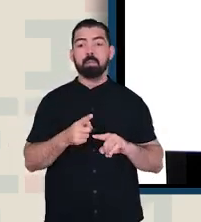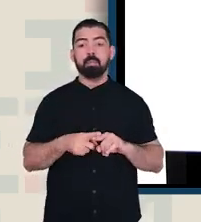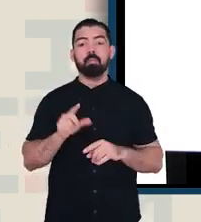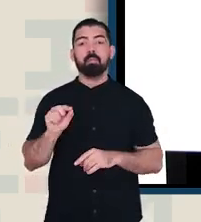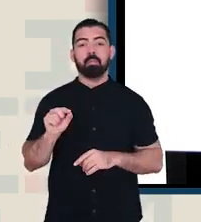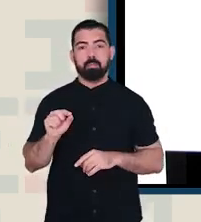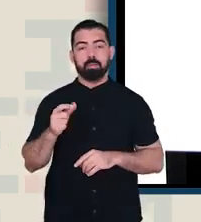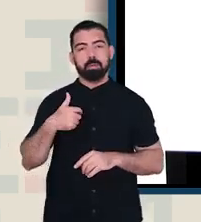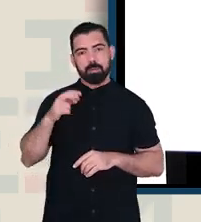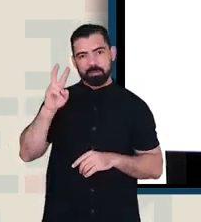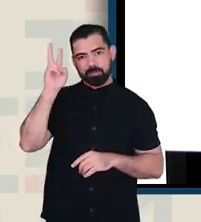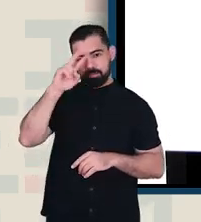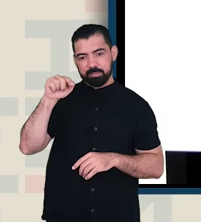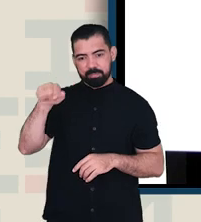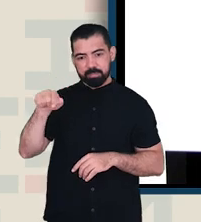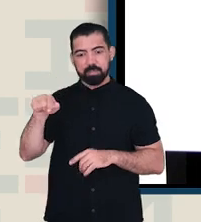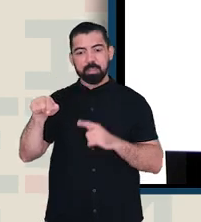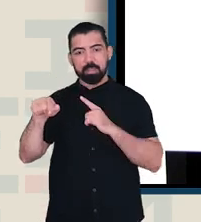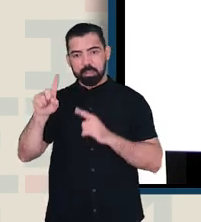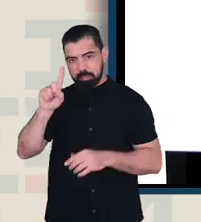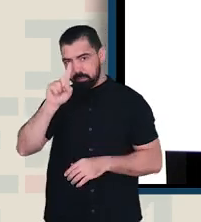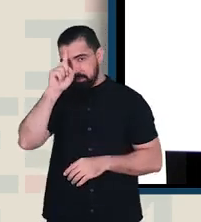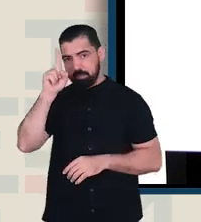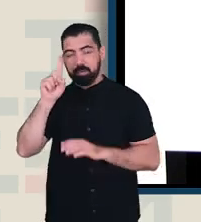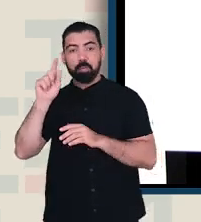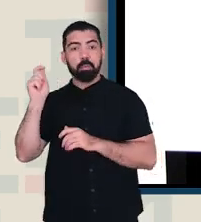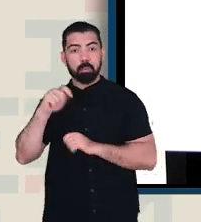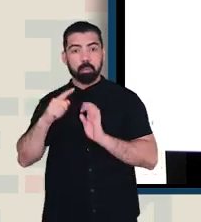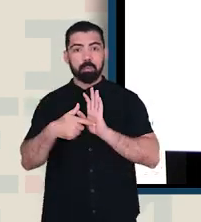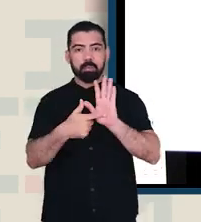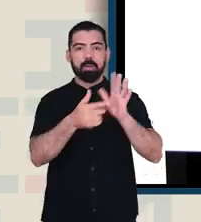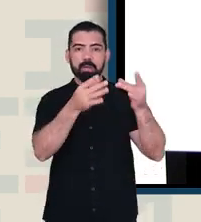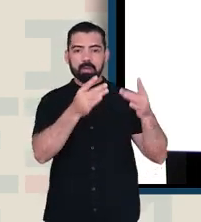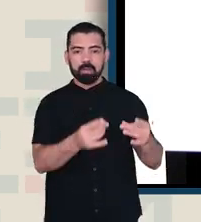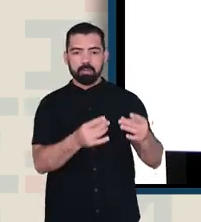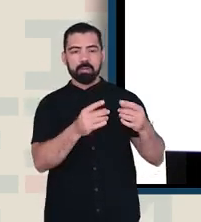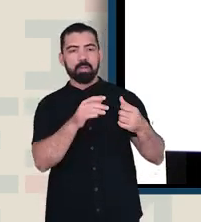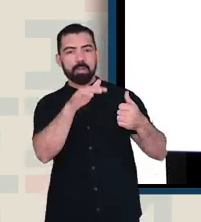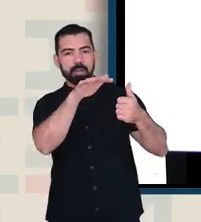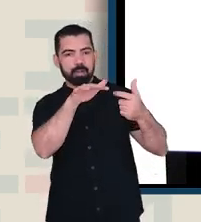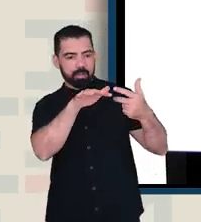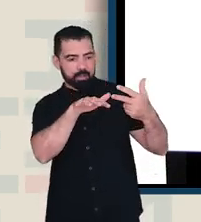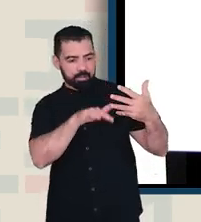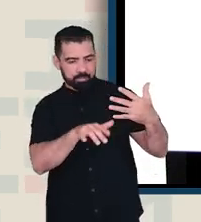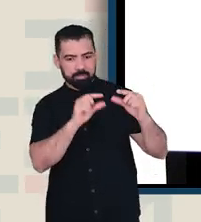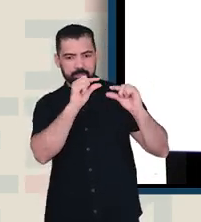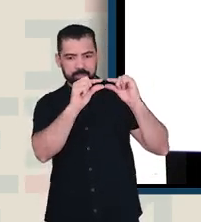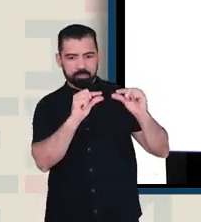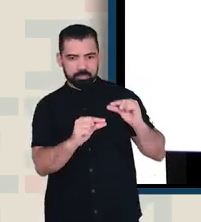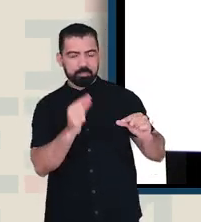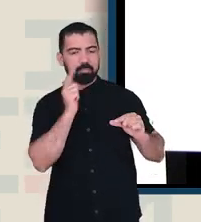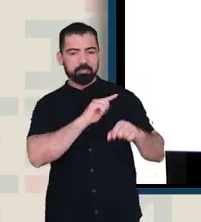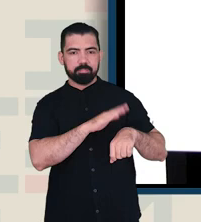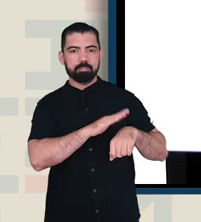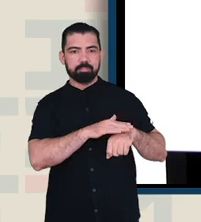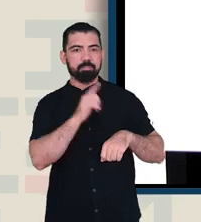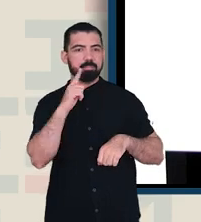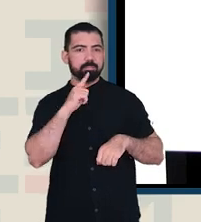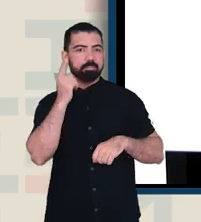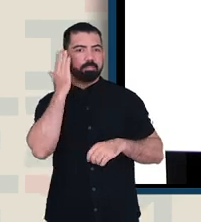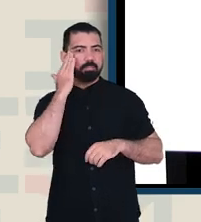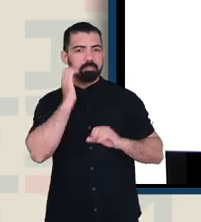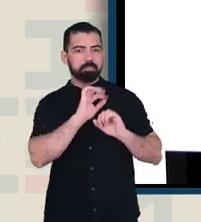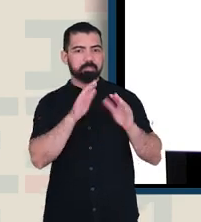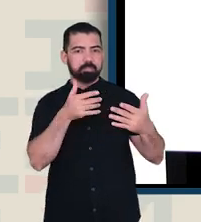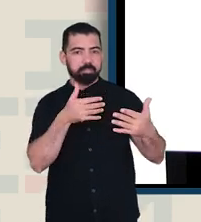eu me lembro qualquer ideia e posso mostrar em detalhes cada uma das partezinhas para ter um pouquinho mais